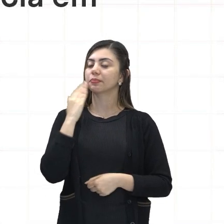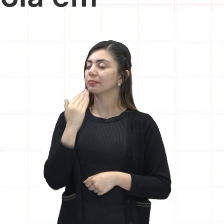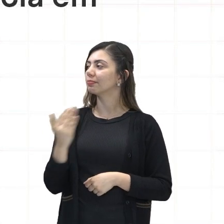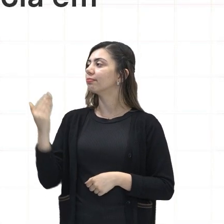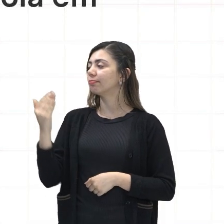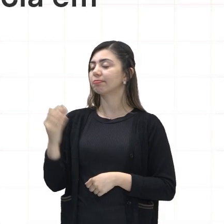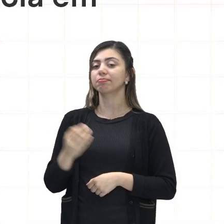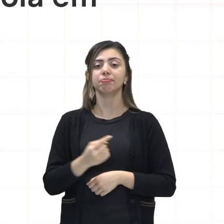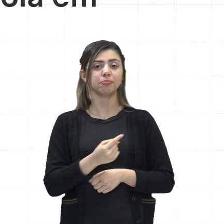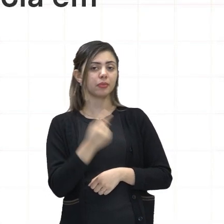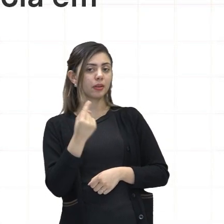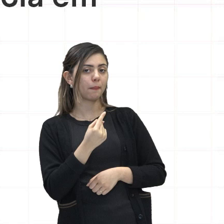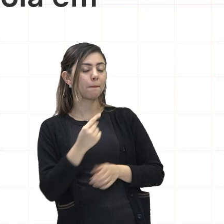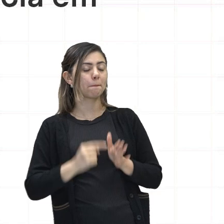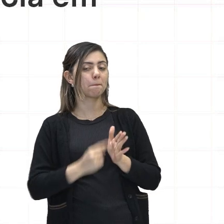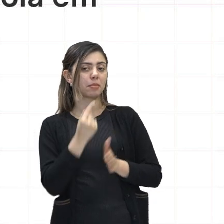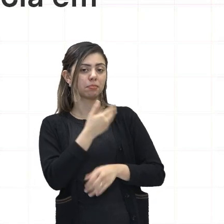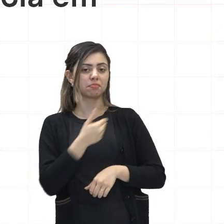no Brasil, que se estendeu de